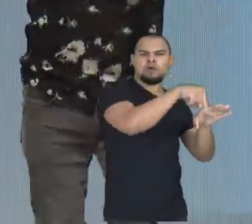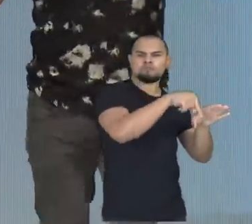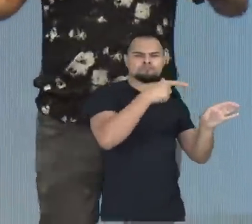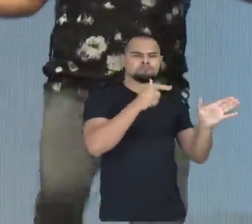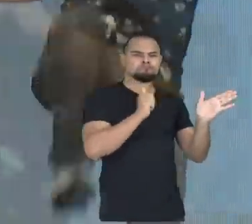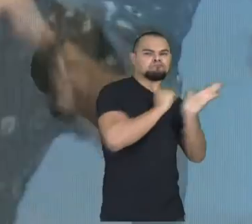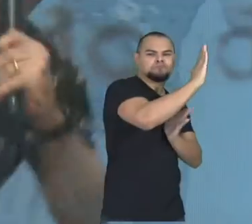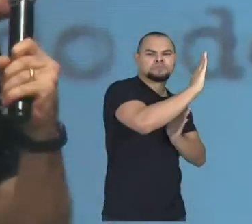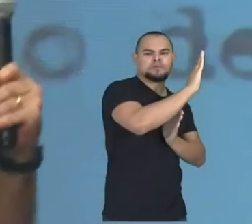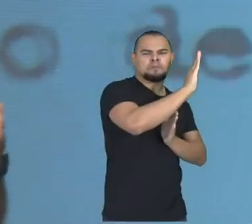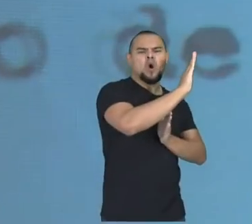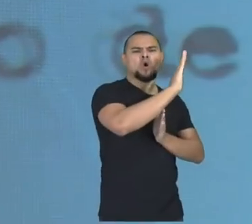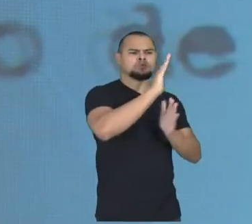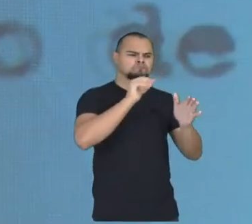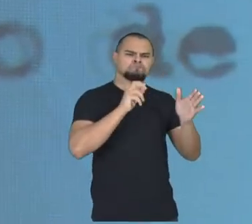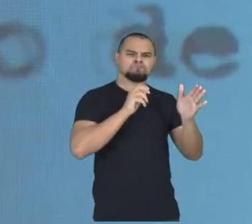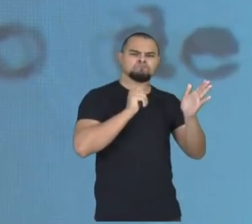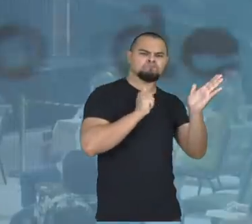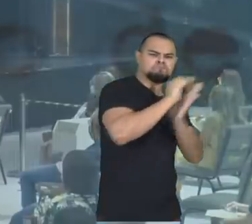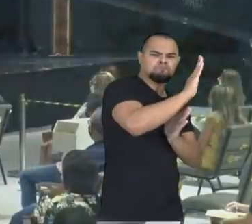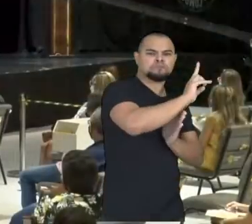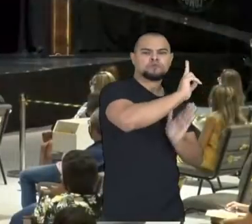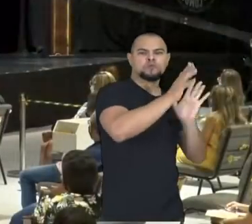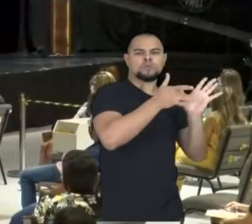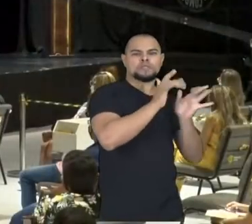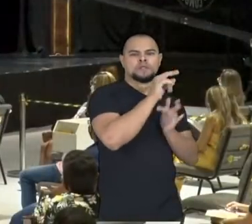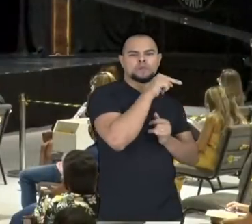ir meter o pé na porta.